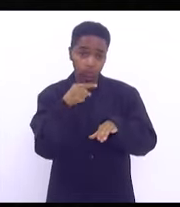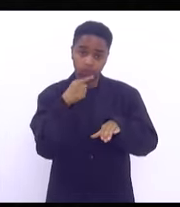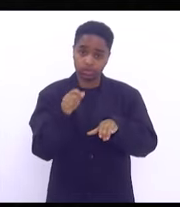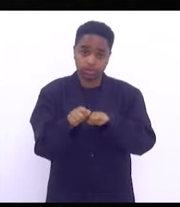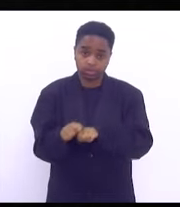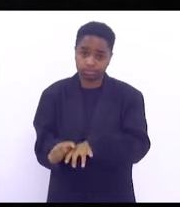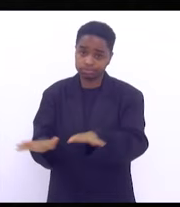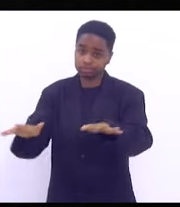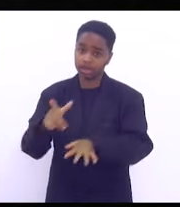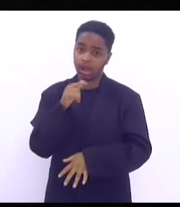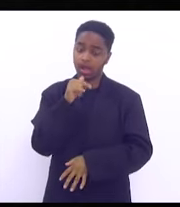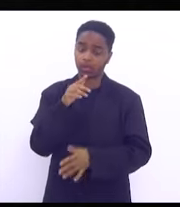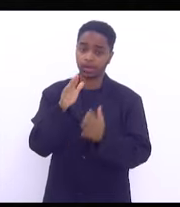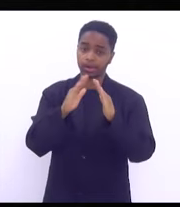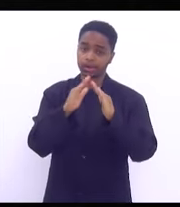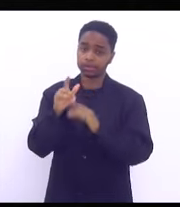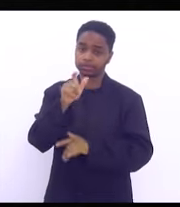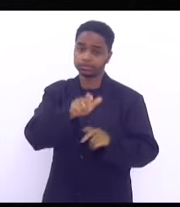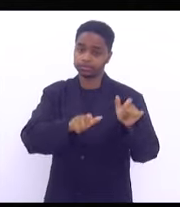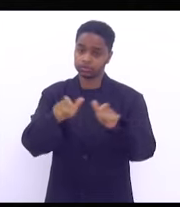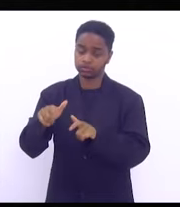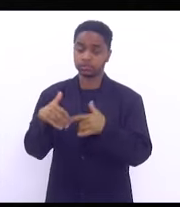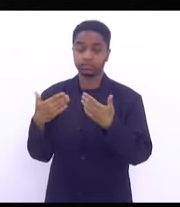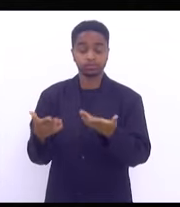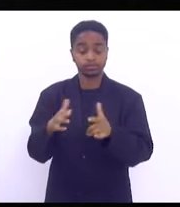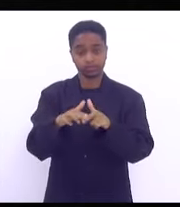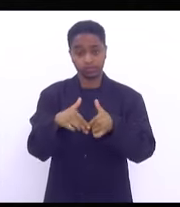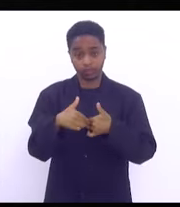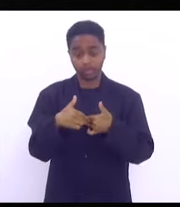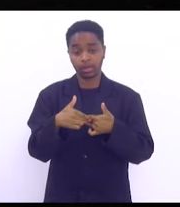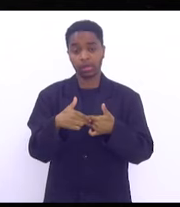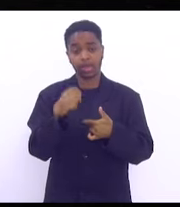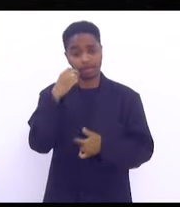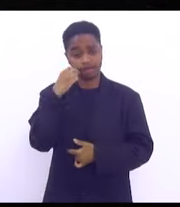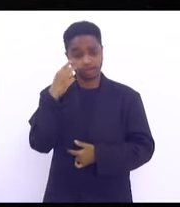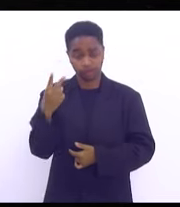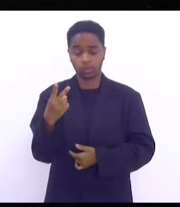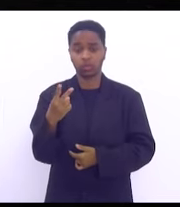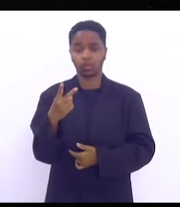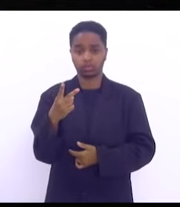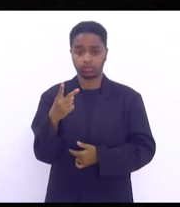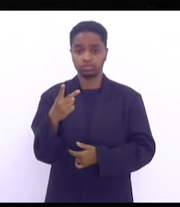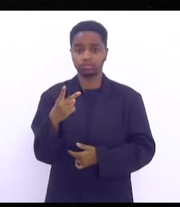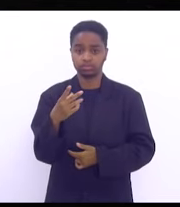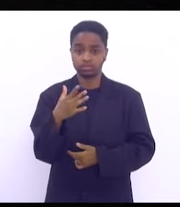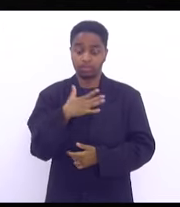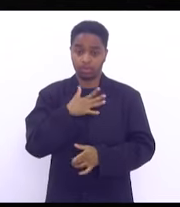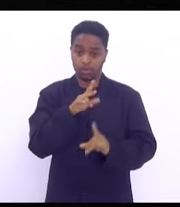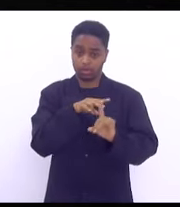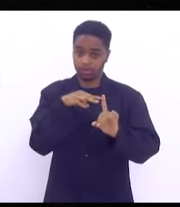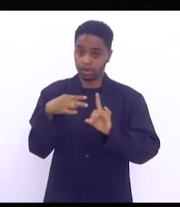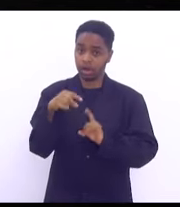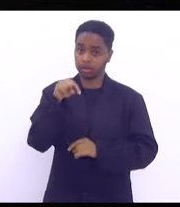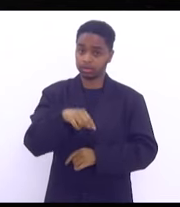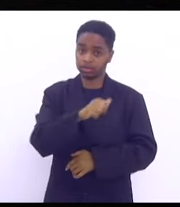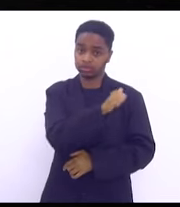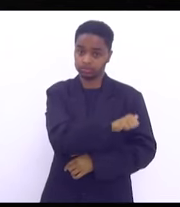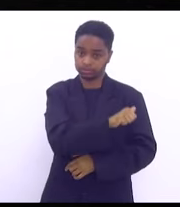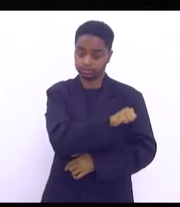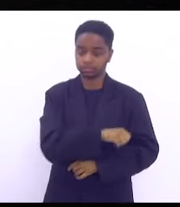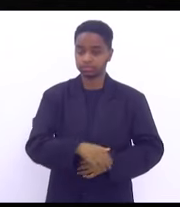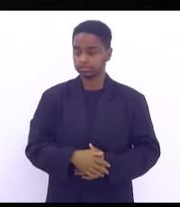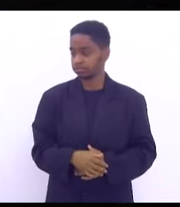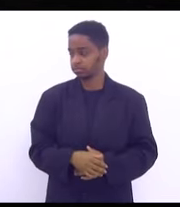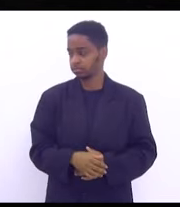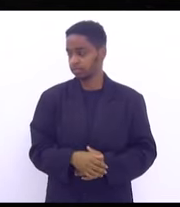das pessoas. Então, isso é um drama, vamos dizer, vergonhoso, no meu entendimento, para o nosso estado do Rio de Janeiro.